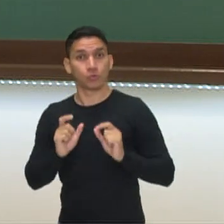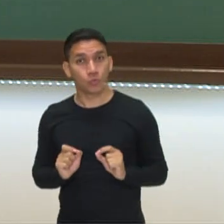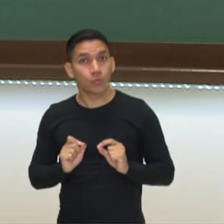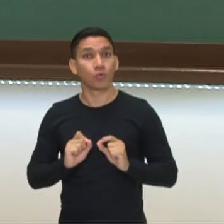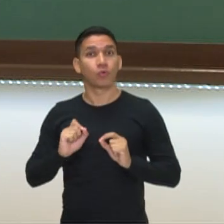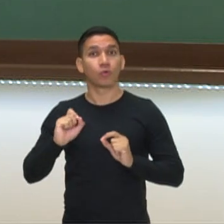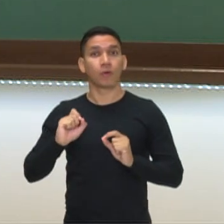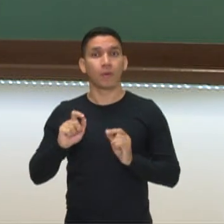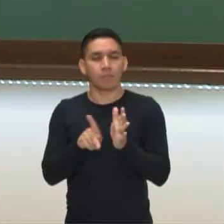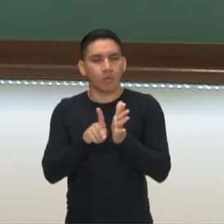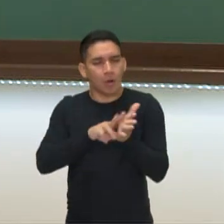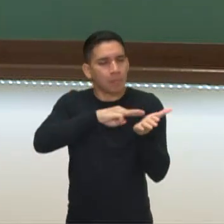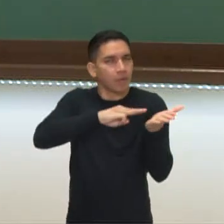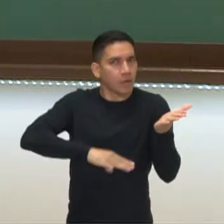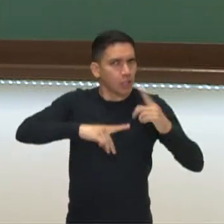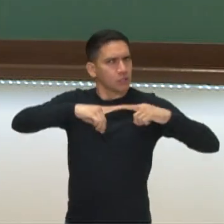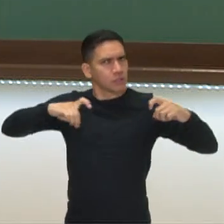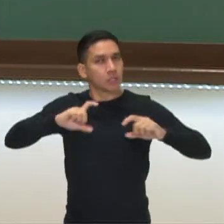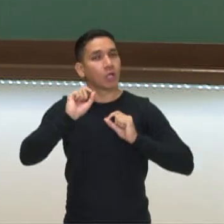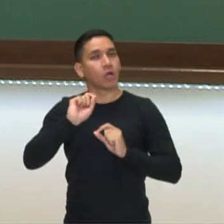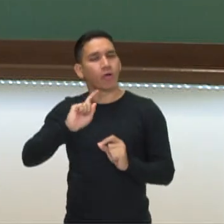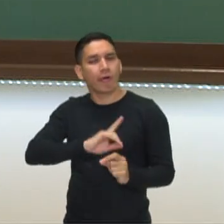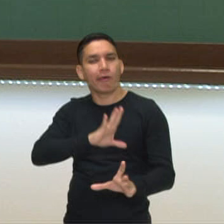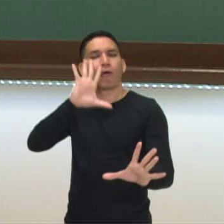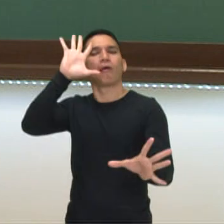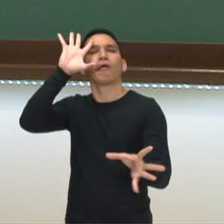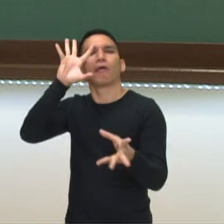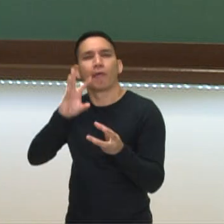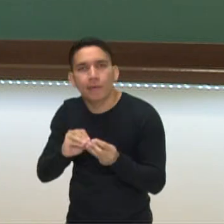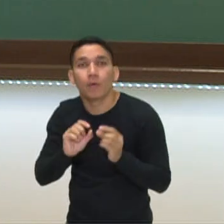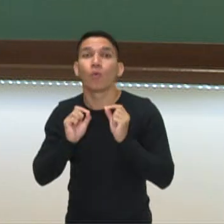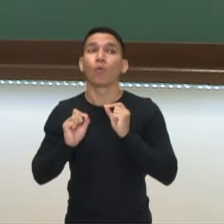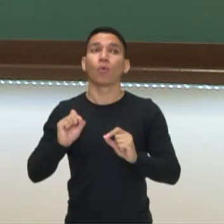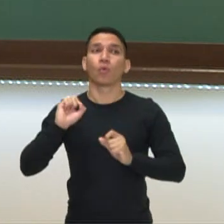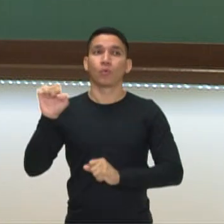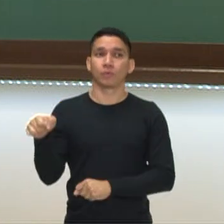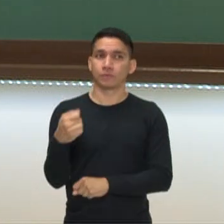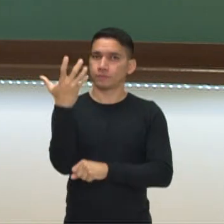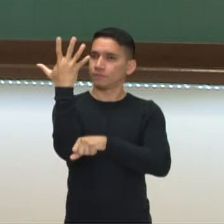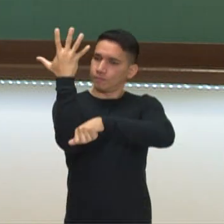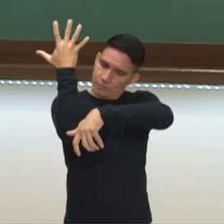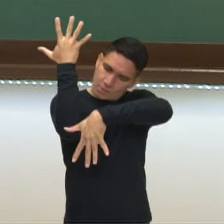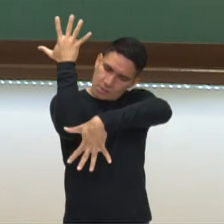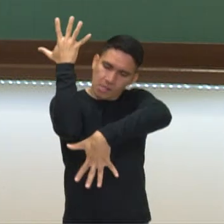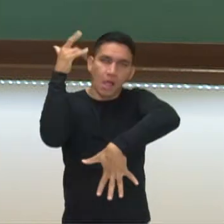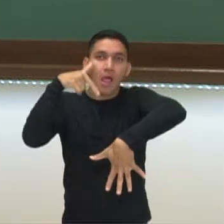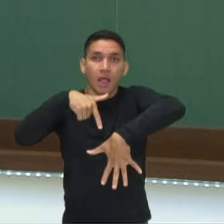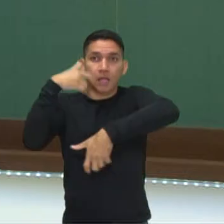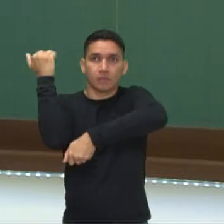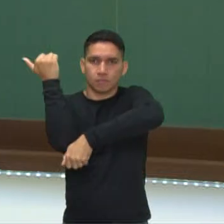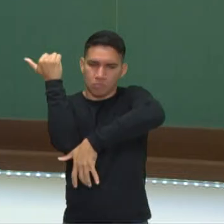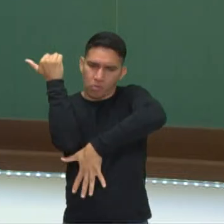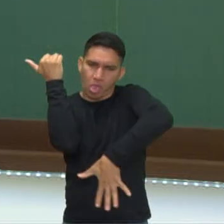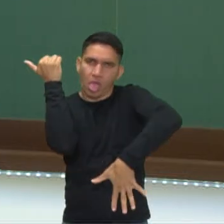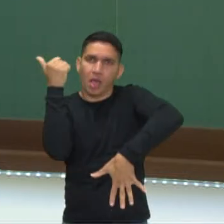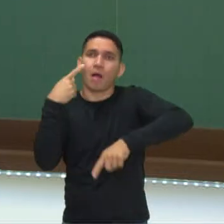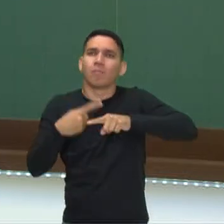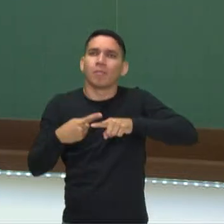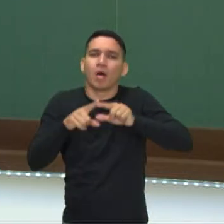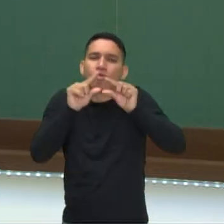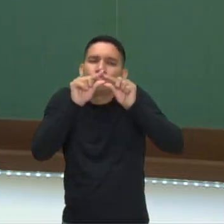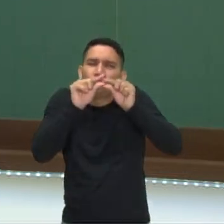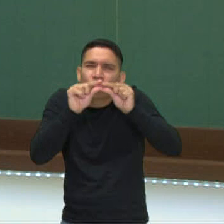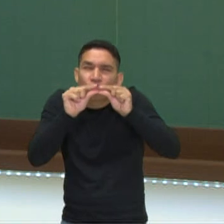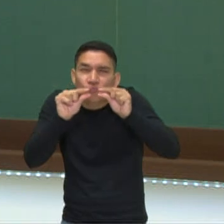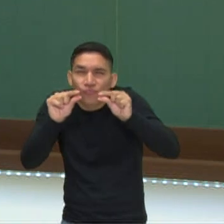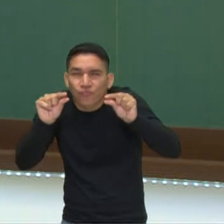de método científico, então ele chegou à conclusão que essa capilaridade, por conta desses tubos serem muito finos